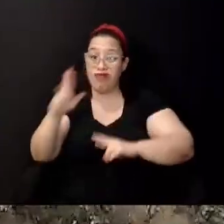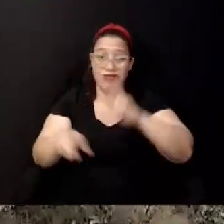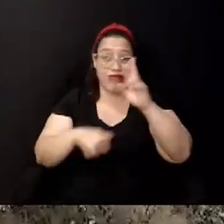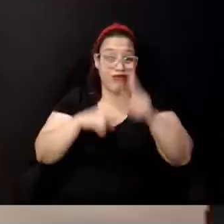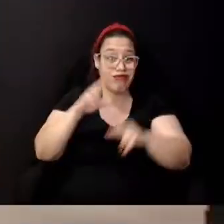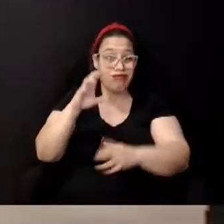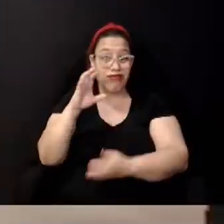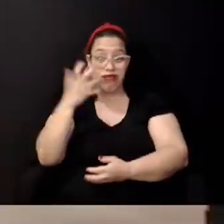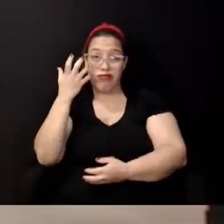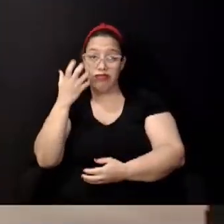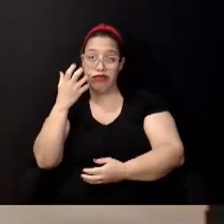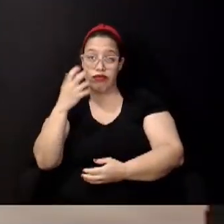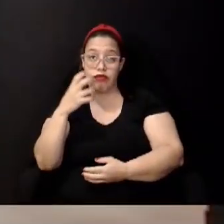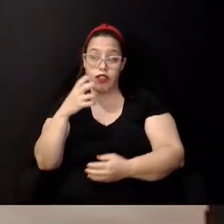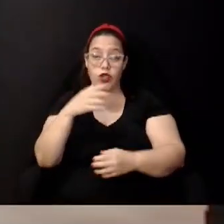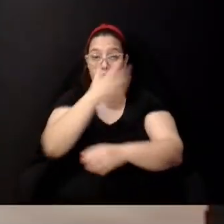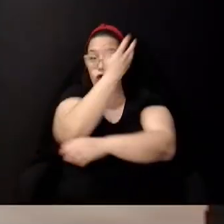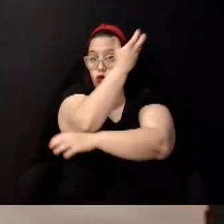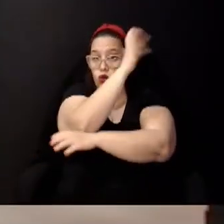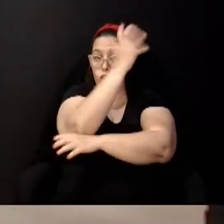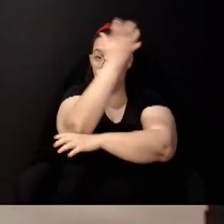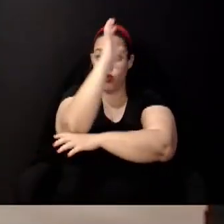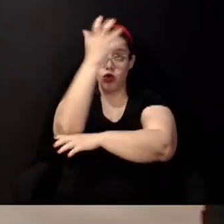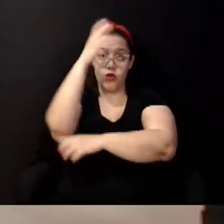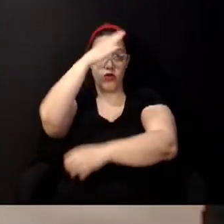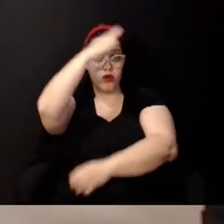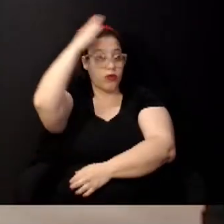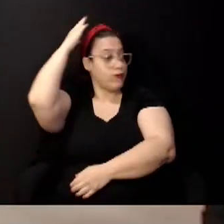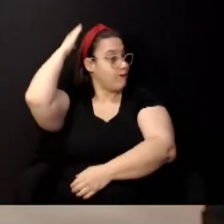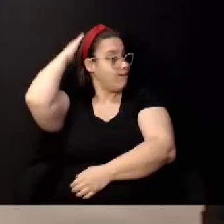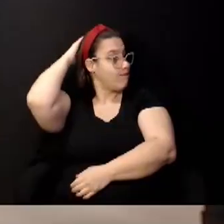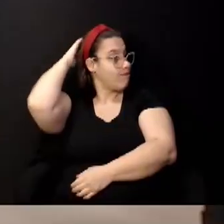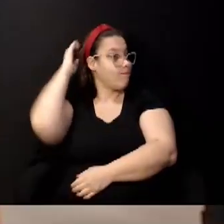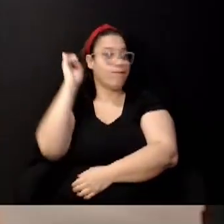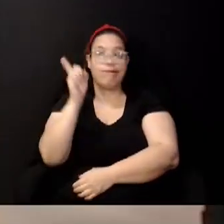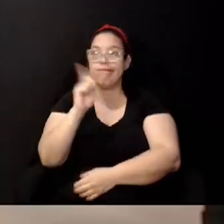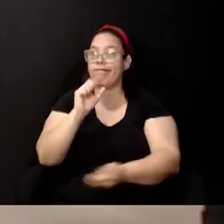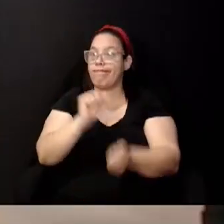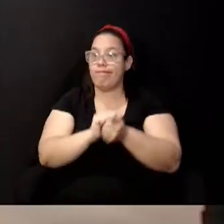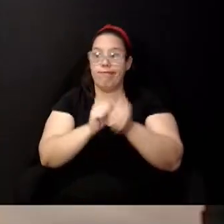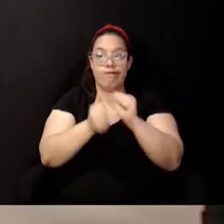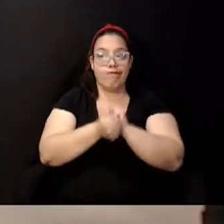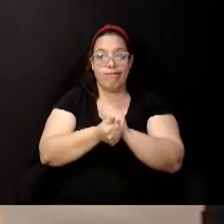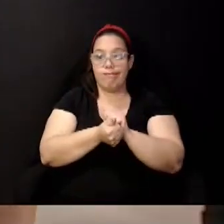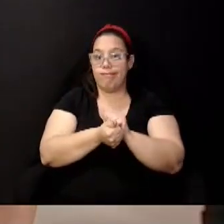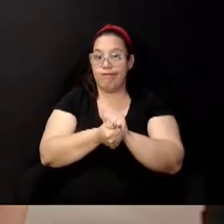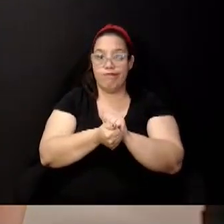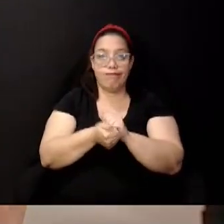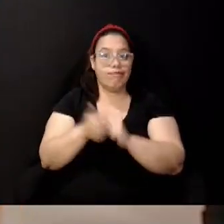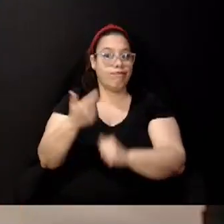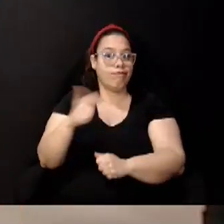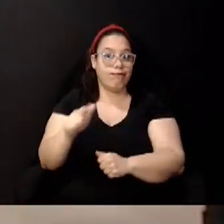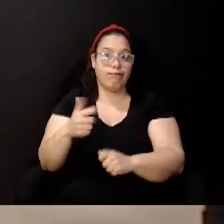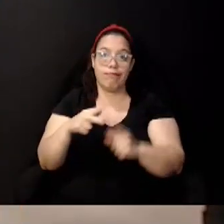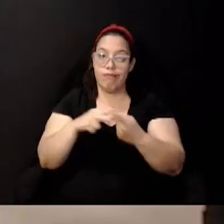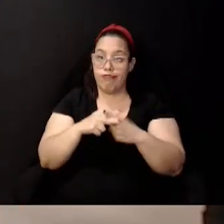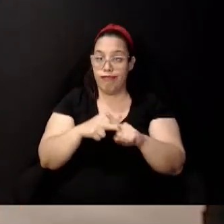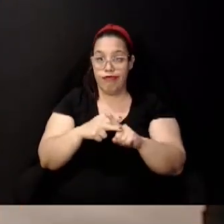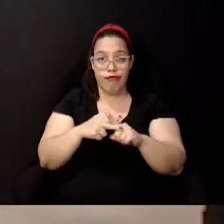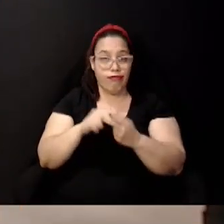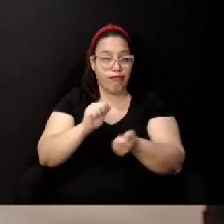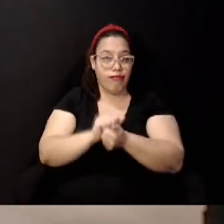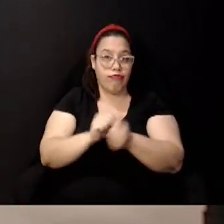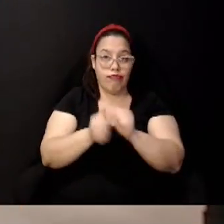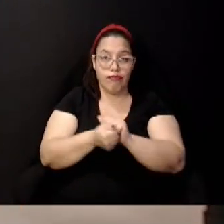áreas verdes. O Corpo de Bombeiros não está adaptado, não tem equipamento adaptado, não está